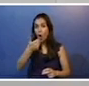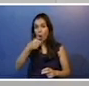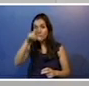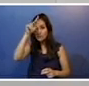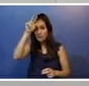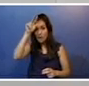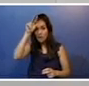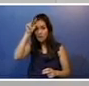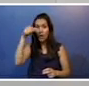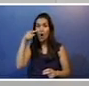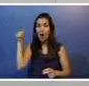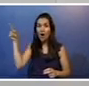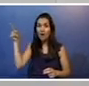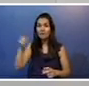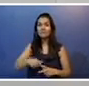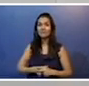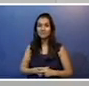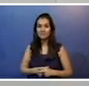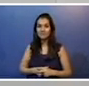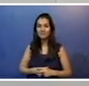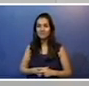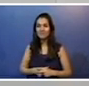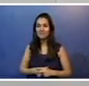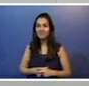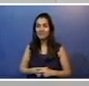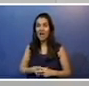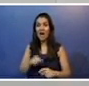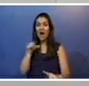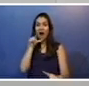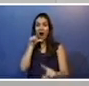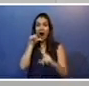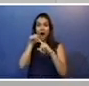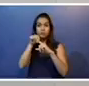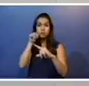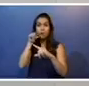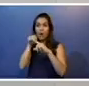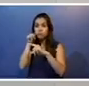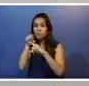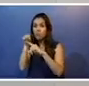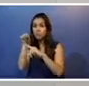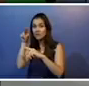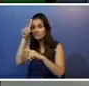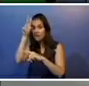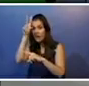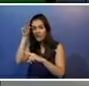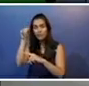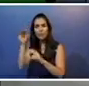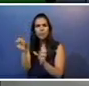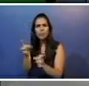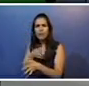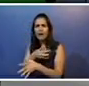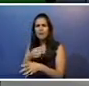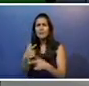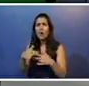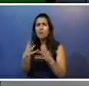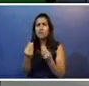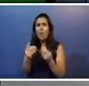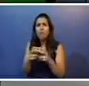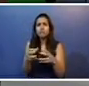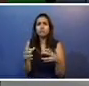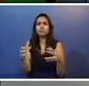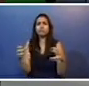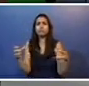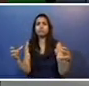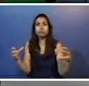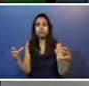de insetos? Olha só, elas controlam a população de insetos, para que não tenham muitos insetos,